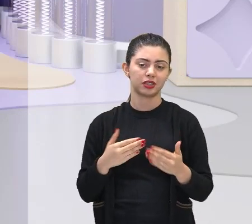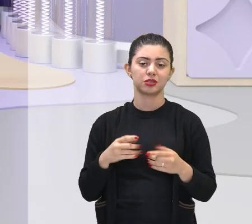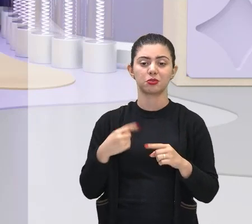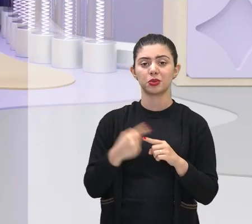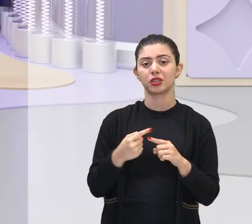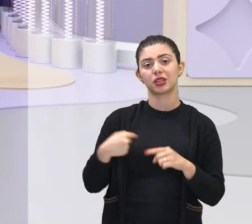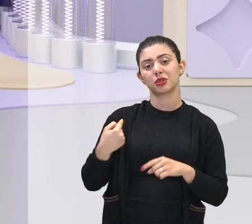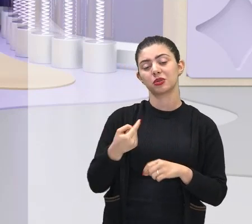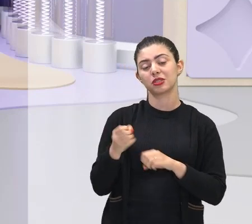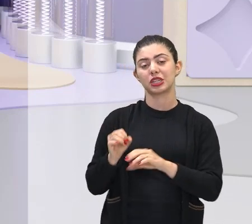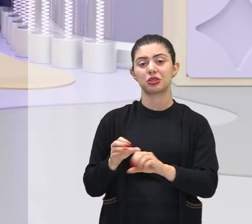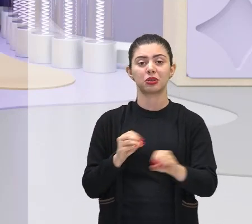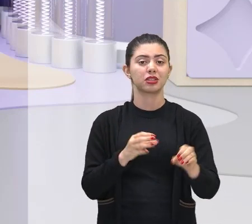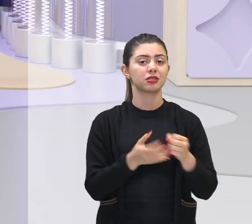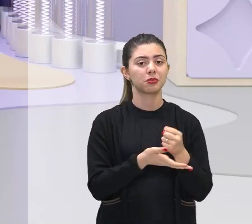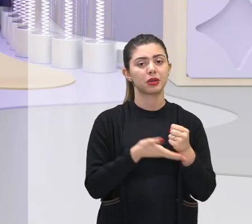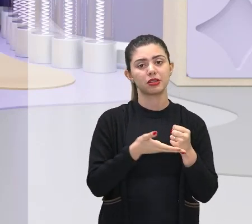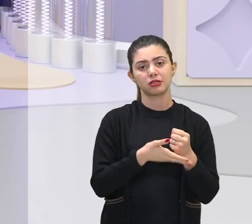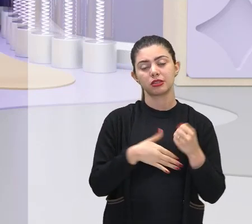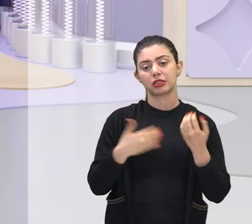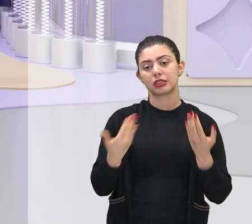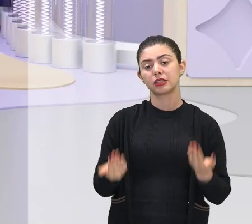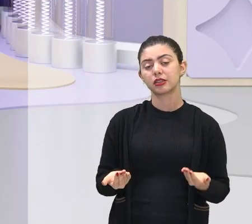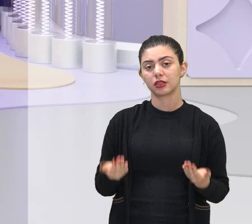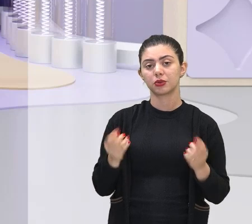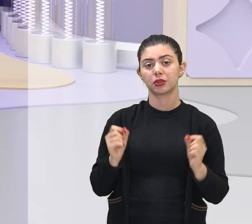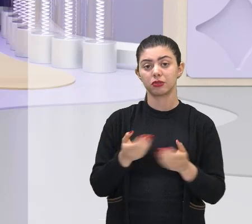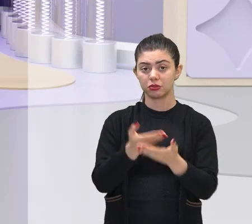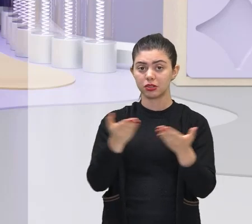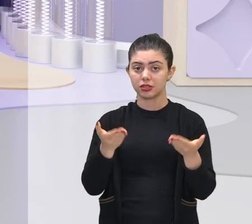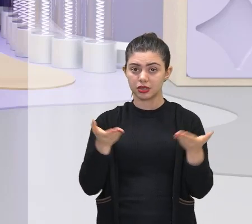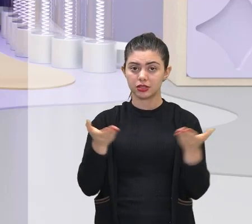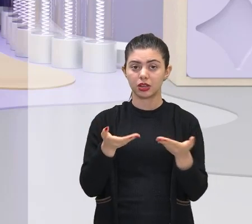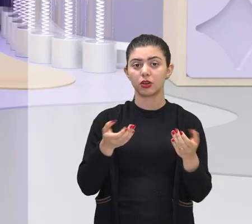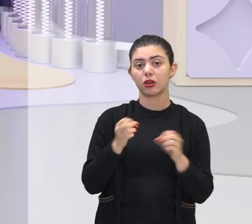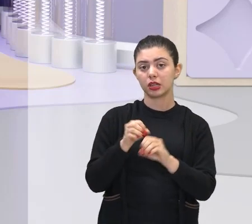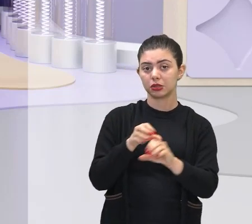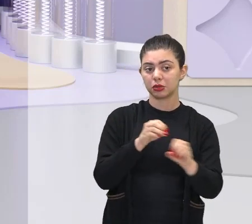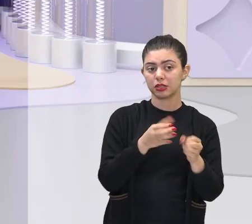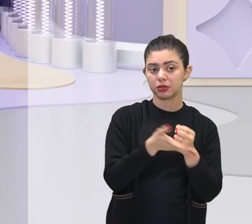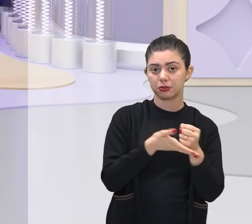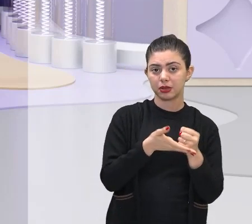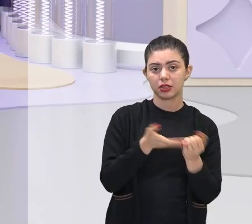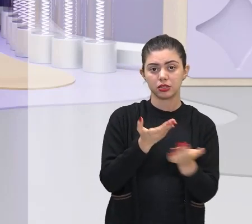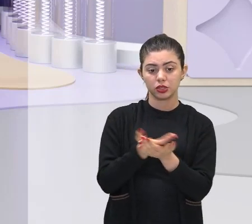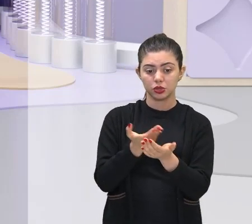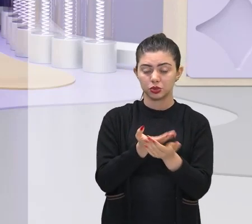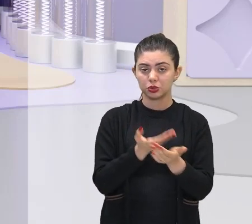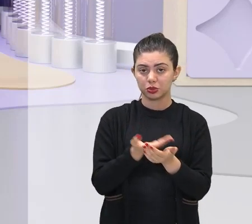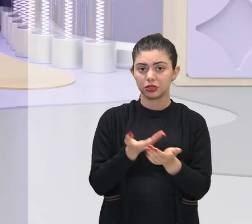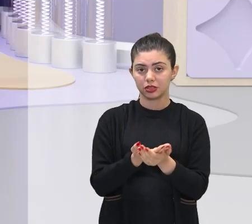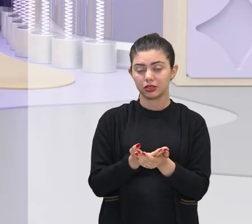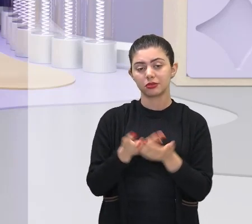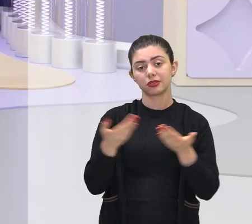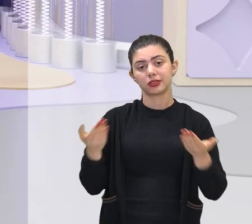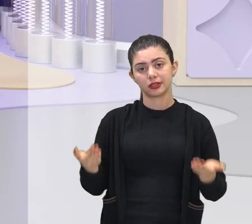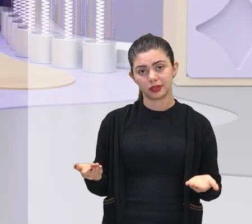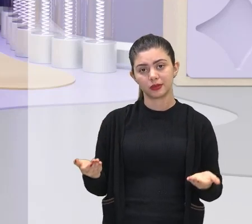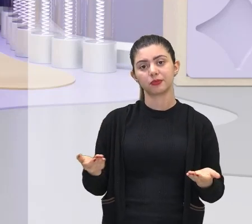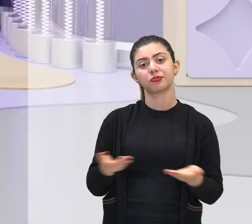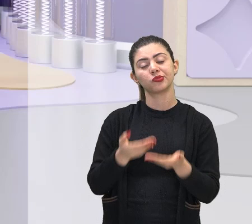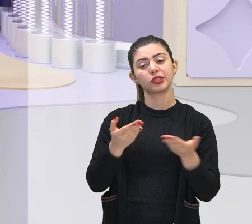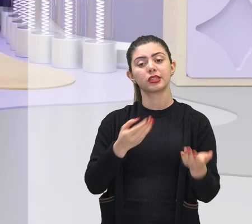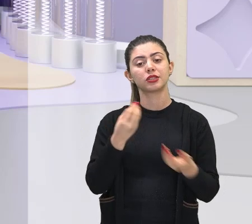educação básica. Então, quem está na educação básica, quem está estudando nessas séries iniciais,